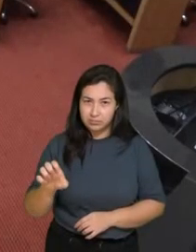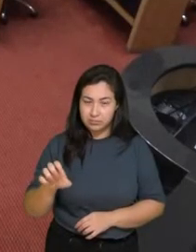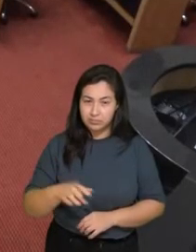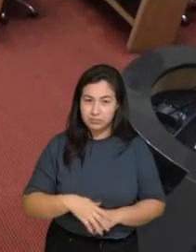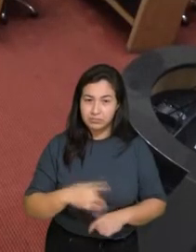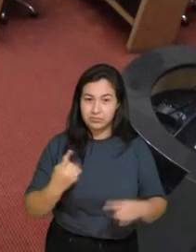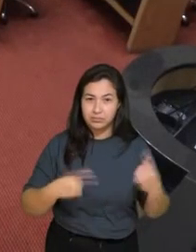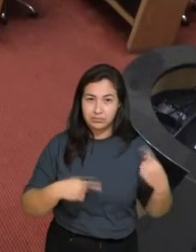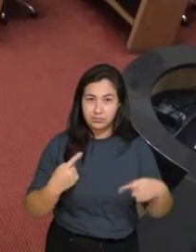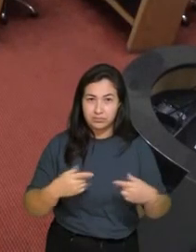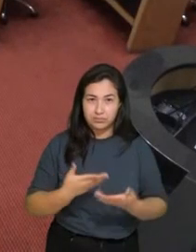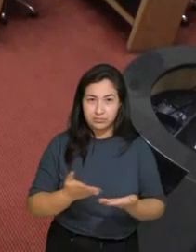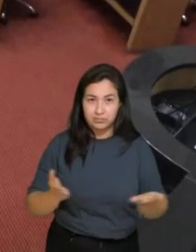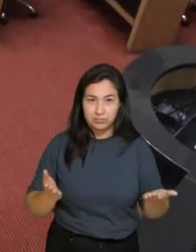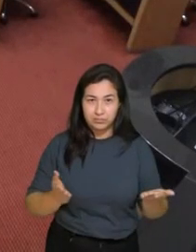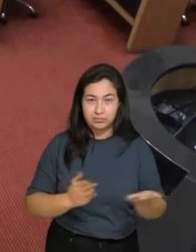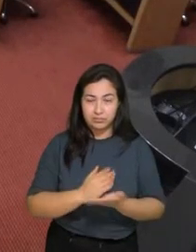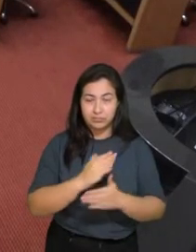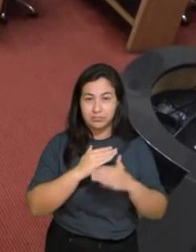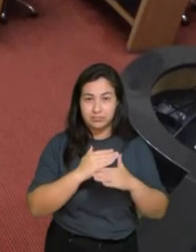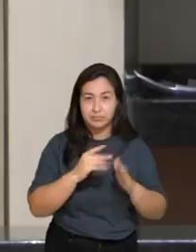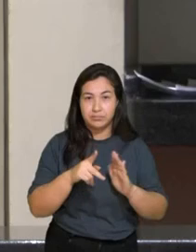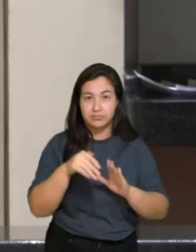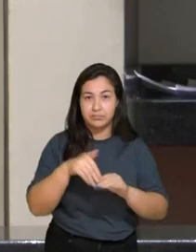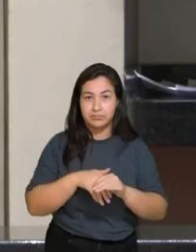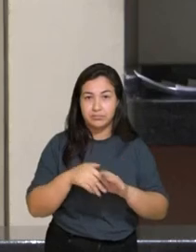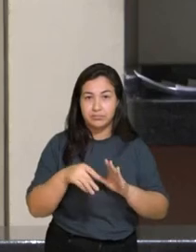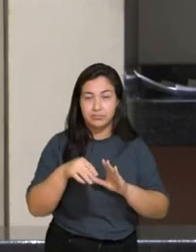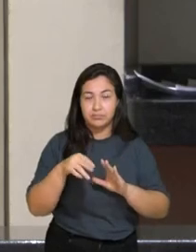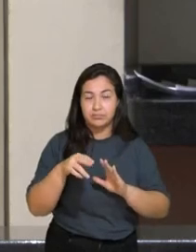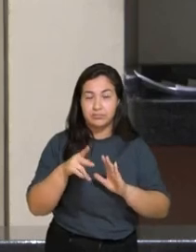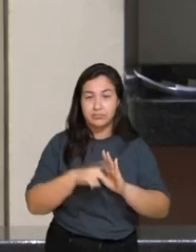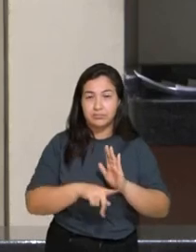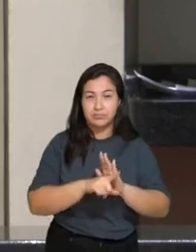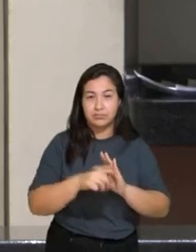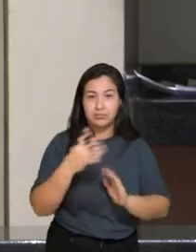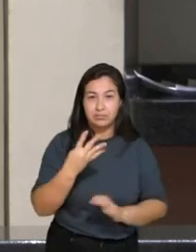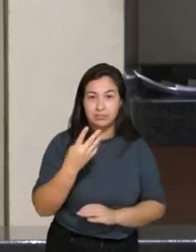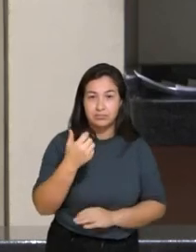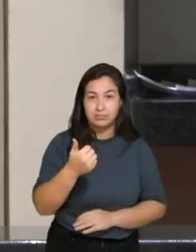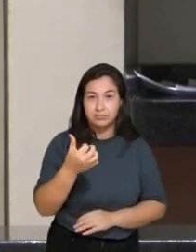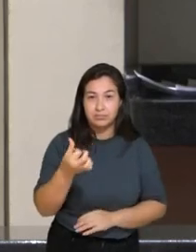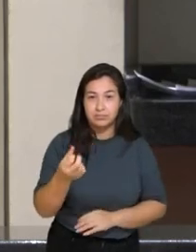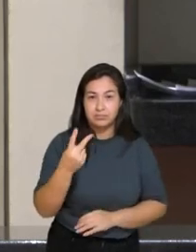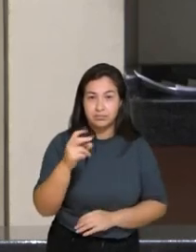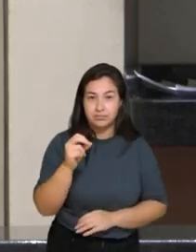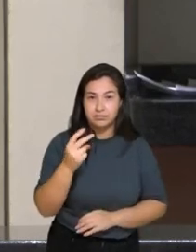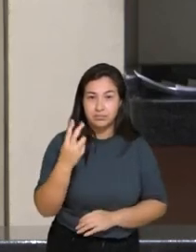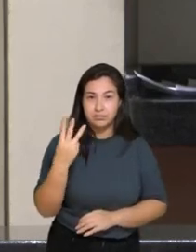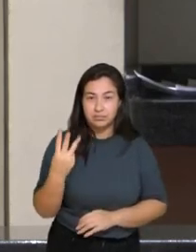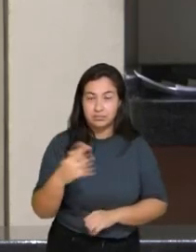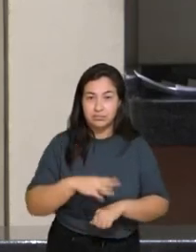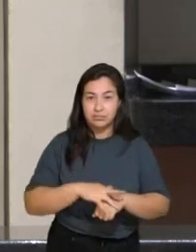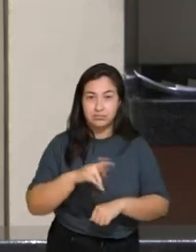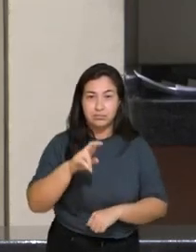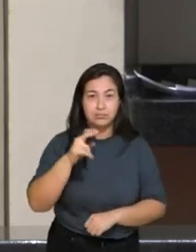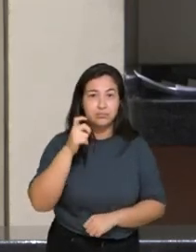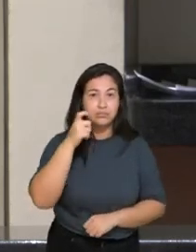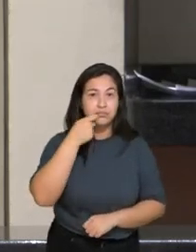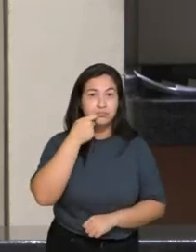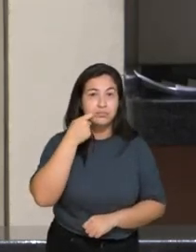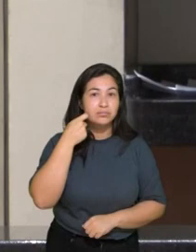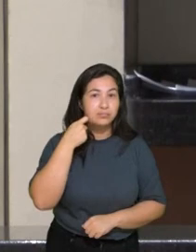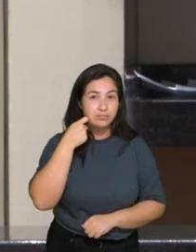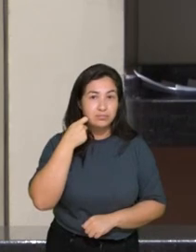encontram. Aprovado por unanimidade. Votação da redação final do projeto de lei 416/2023, autoria do deputado Maurício Peixer, declara de